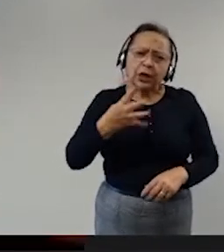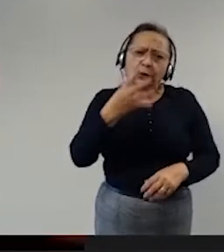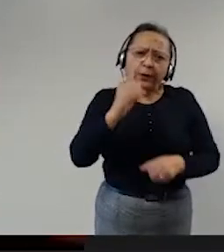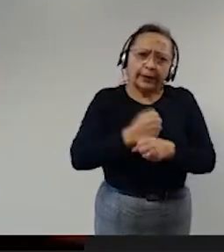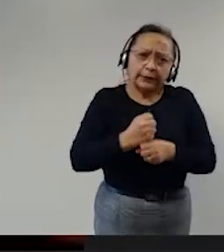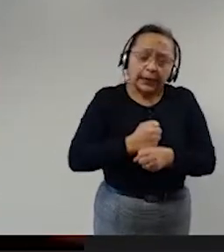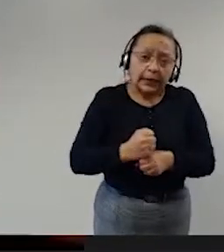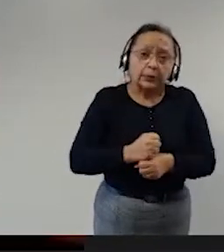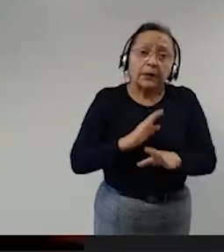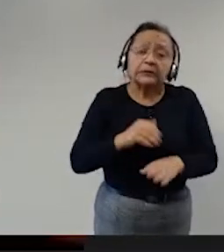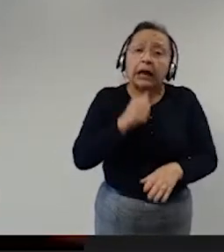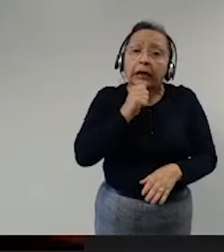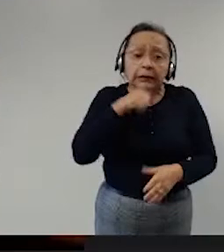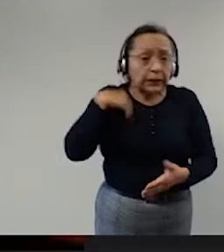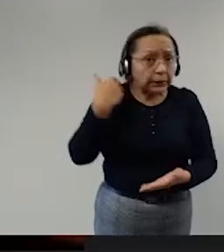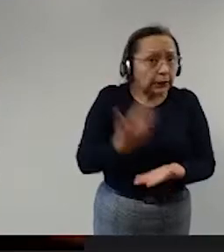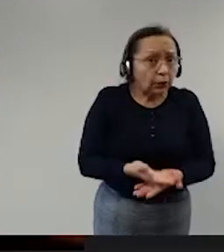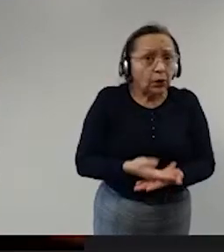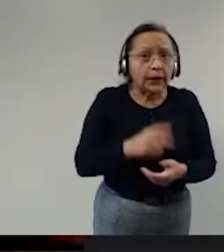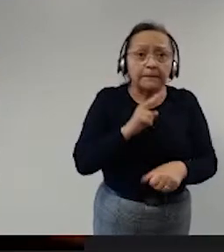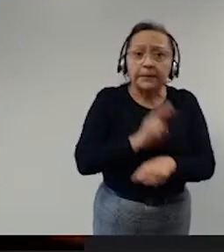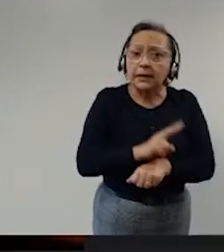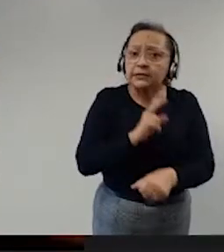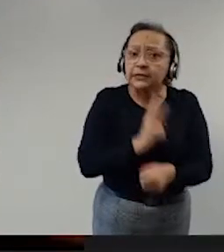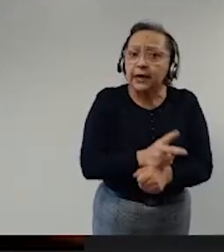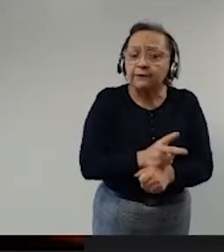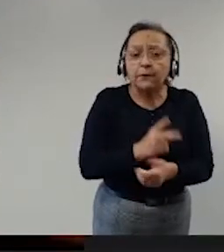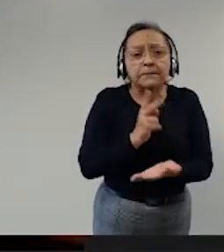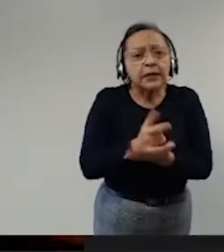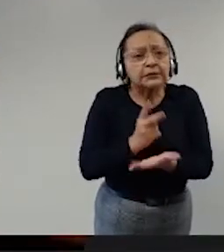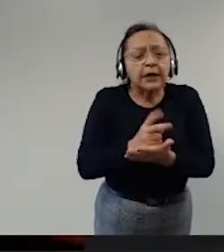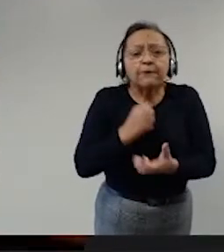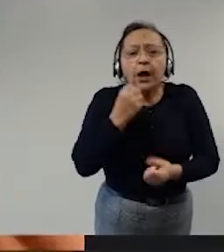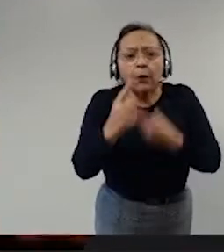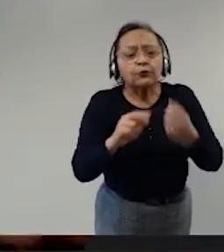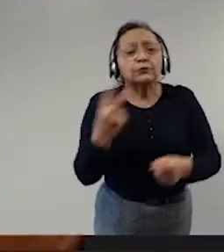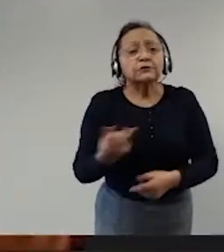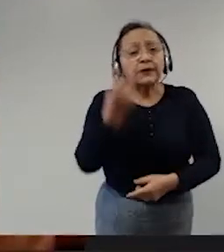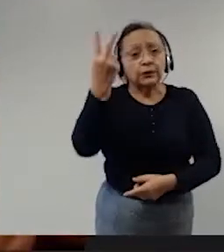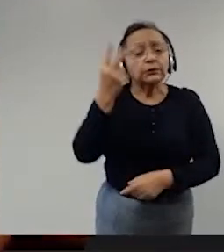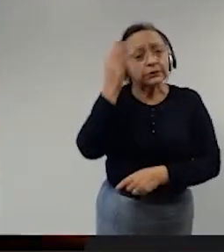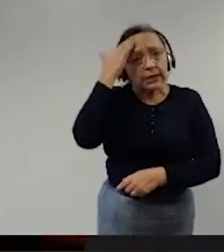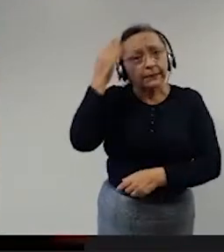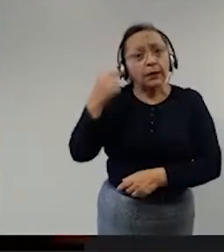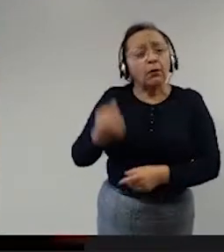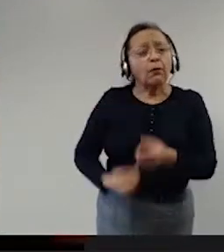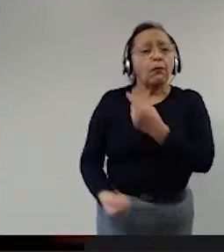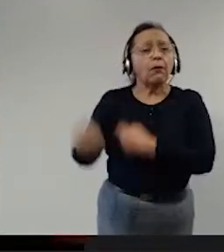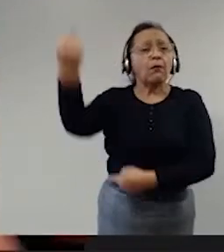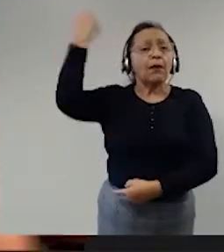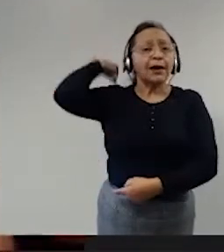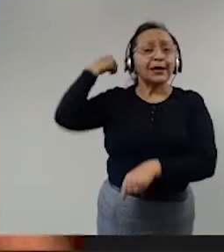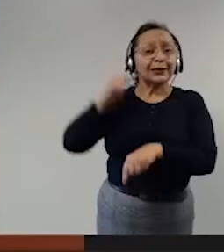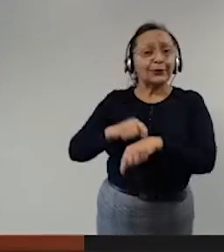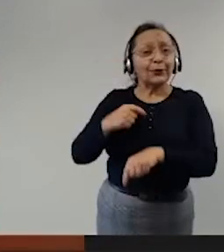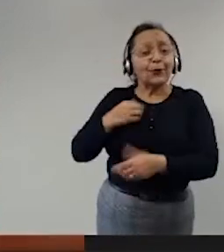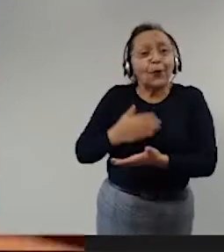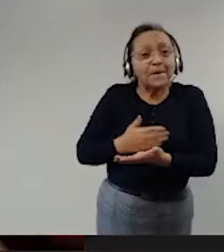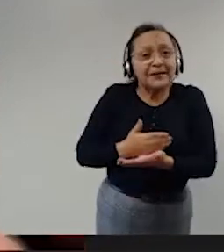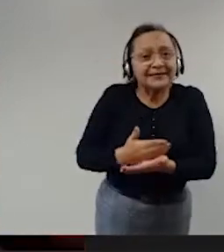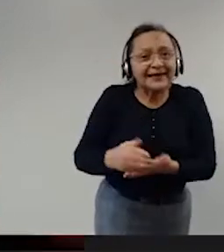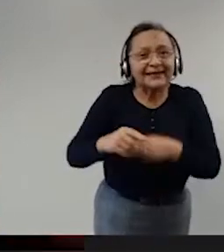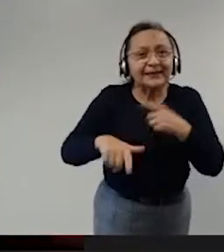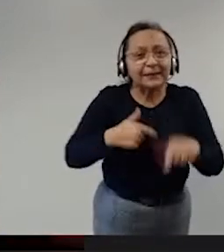preservo alguns valores, viu, Sara, que são valores que eu aprendi quando eu comecei a advogar. Eu já cheguei ao longo da vida, meu escritório é um